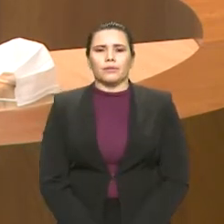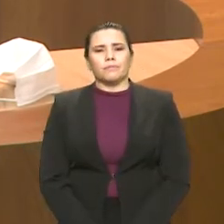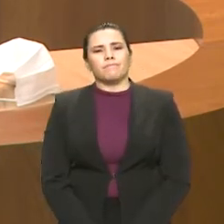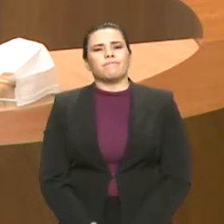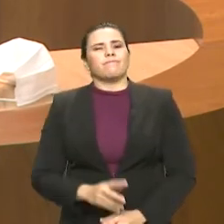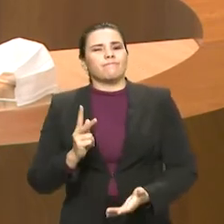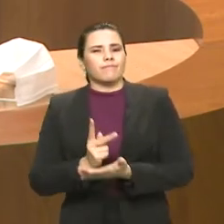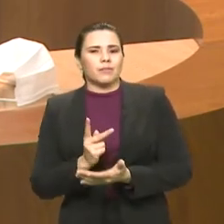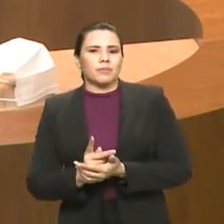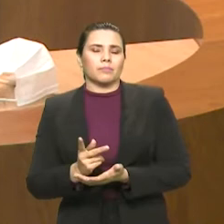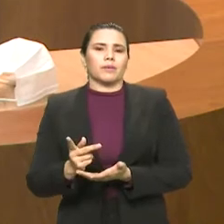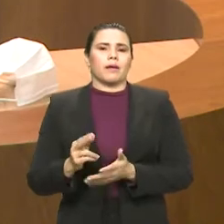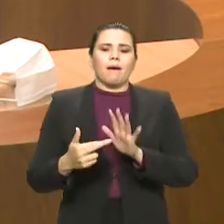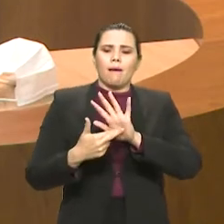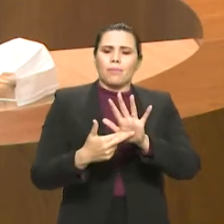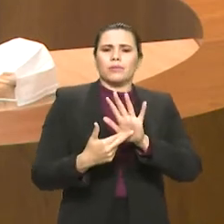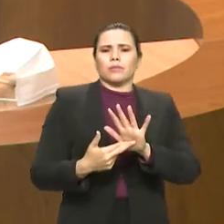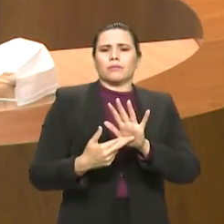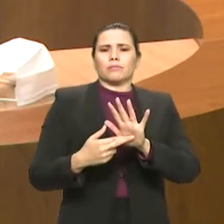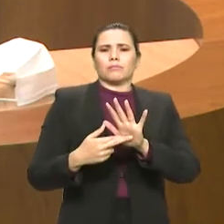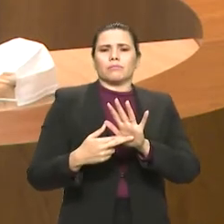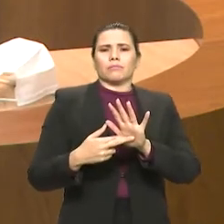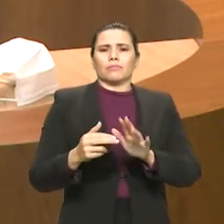sua voz, da sua luta.